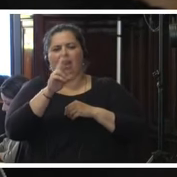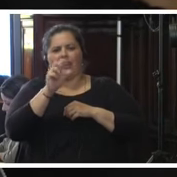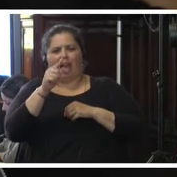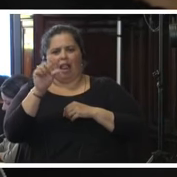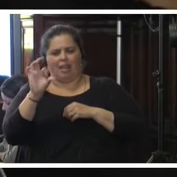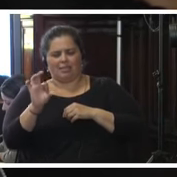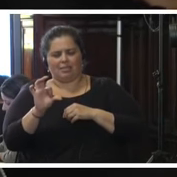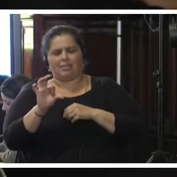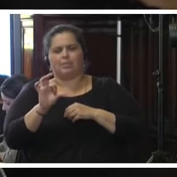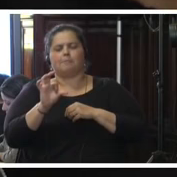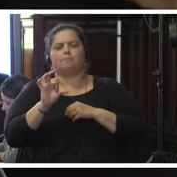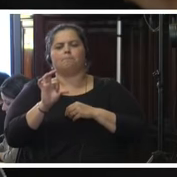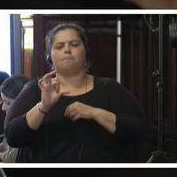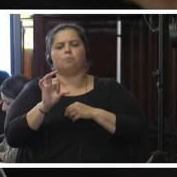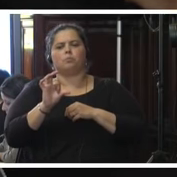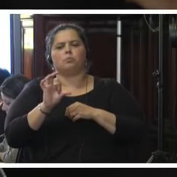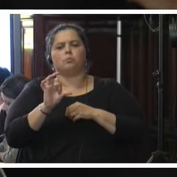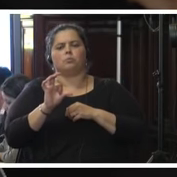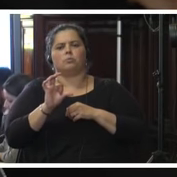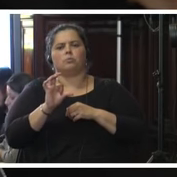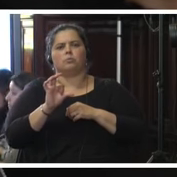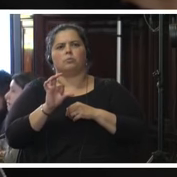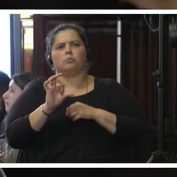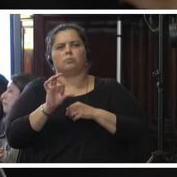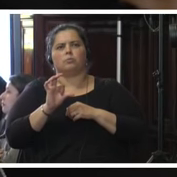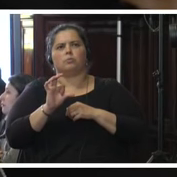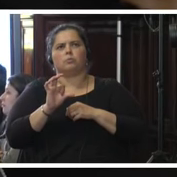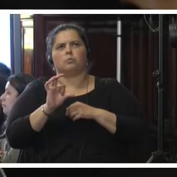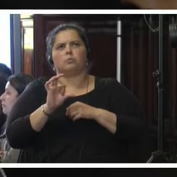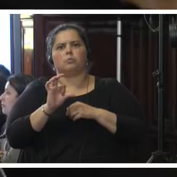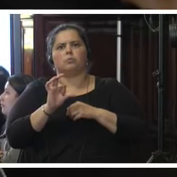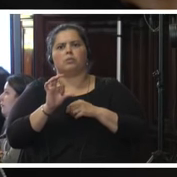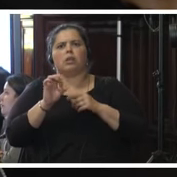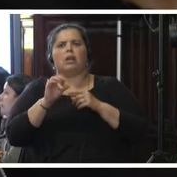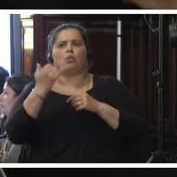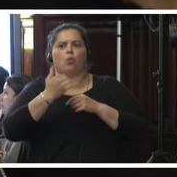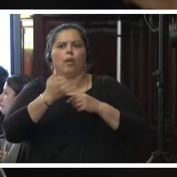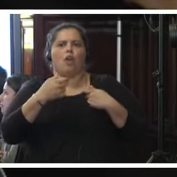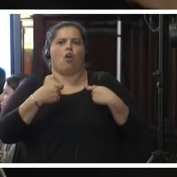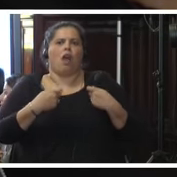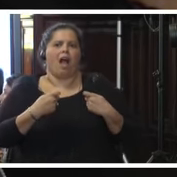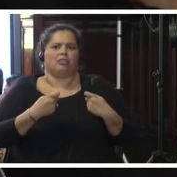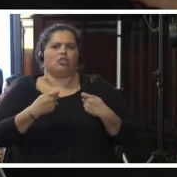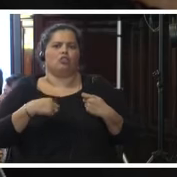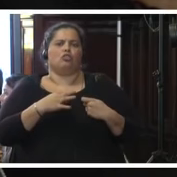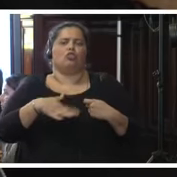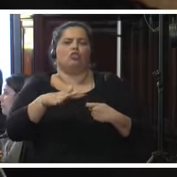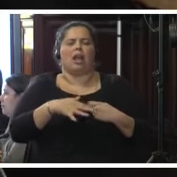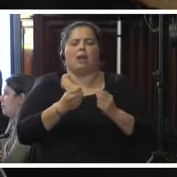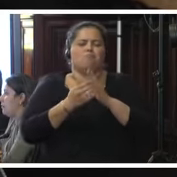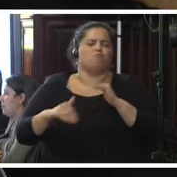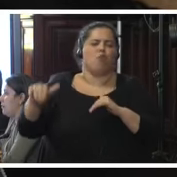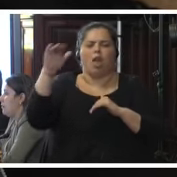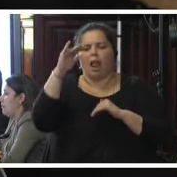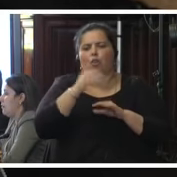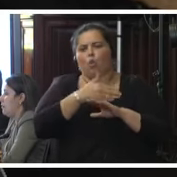nos 6 anos anteriores da Prefeitura com gastos sociais. Isso tudo de acordo com o comandante do Exército,